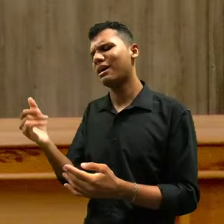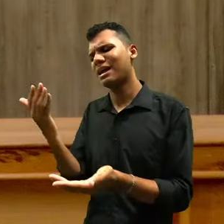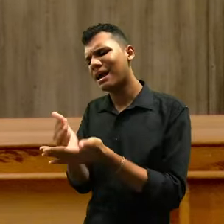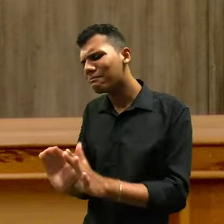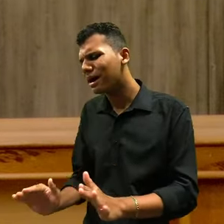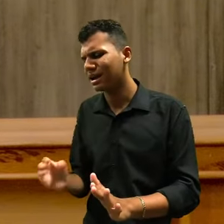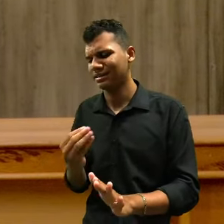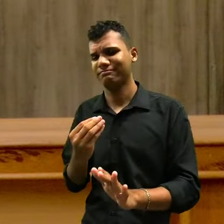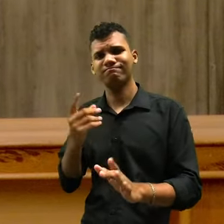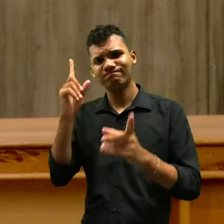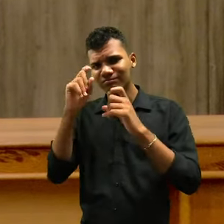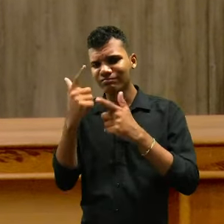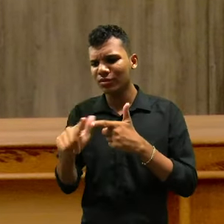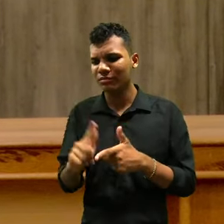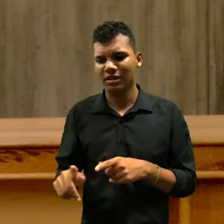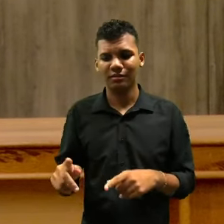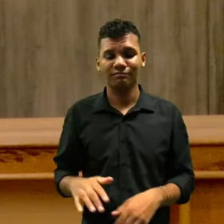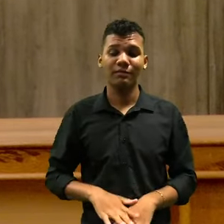vem